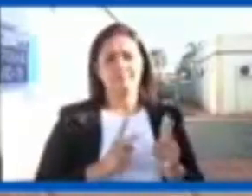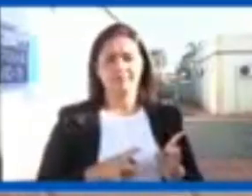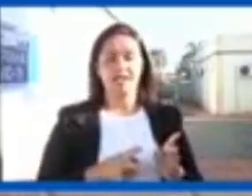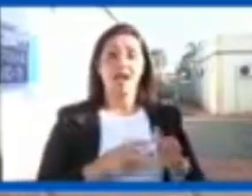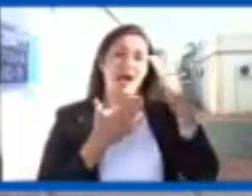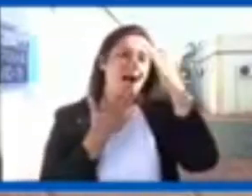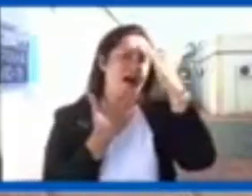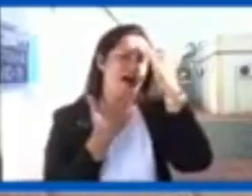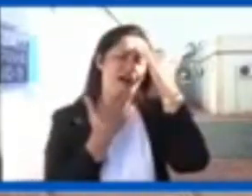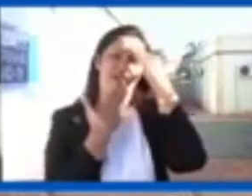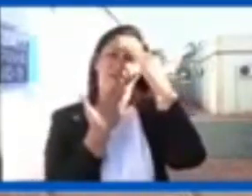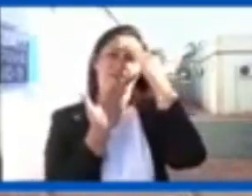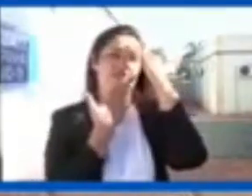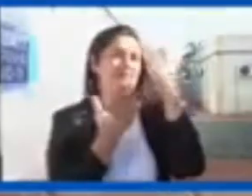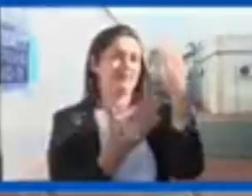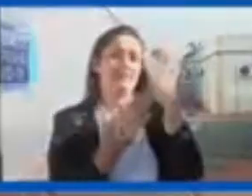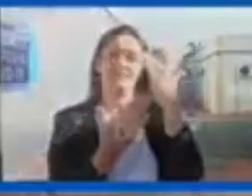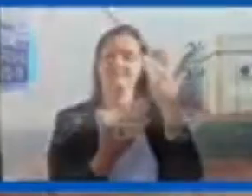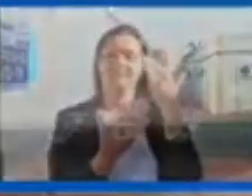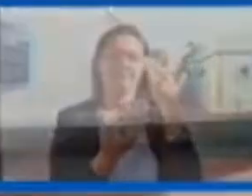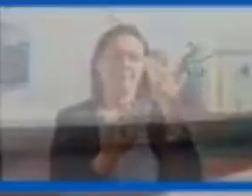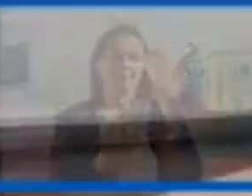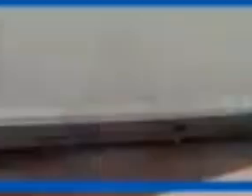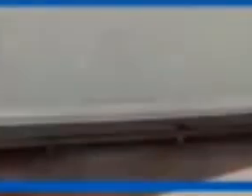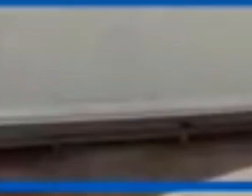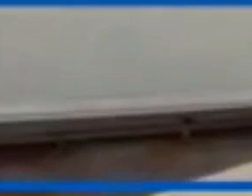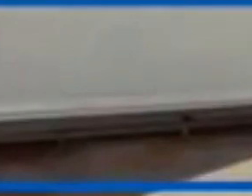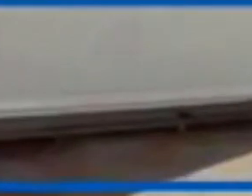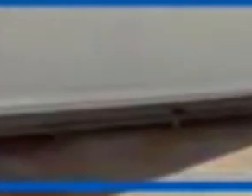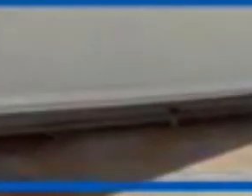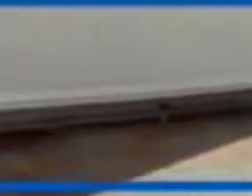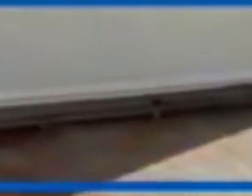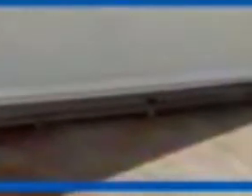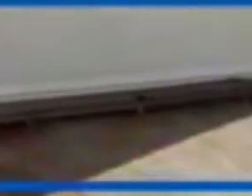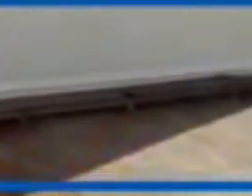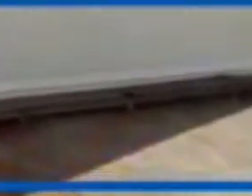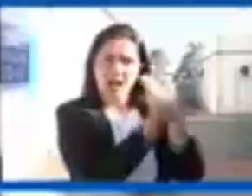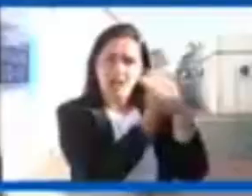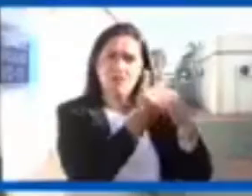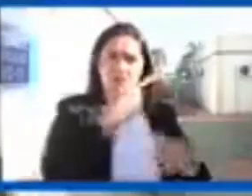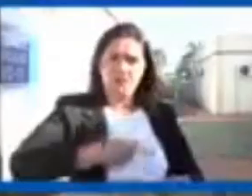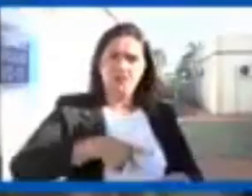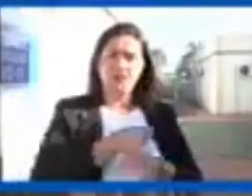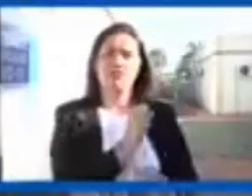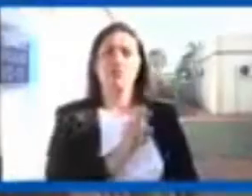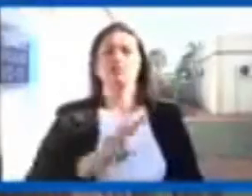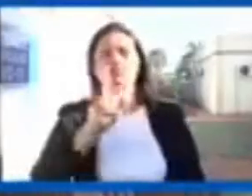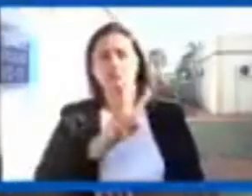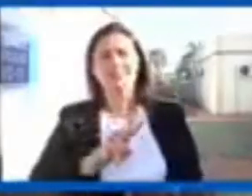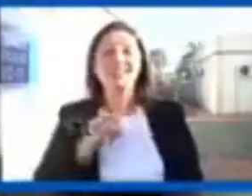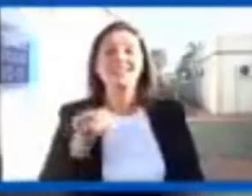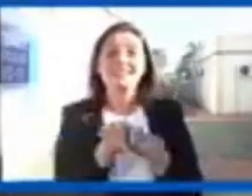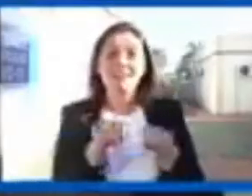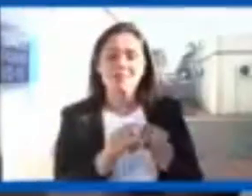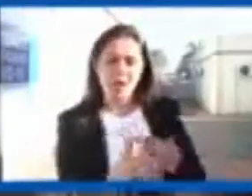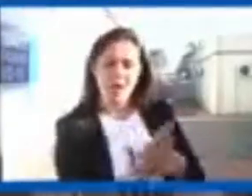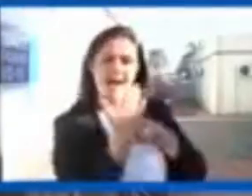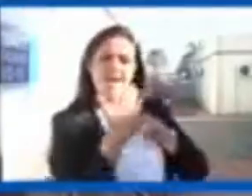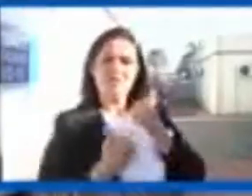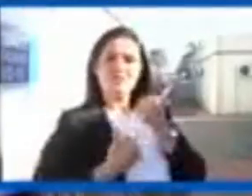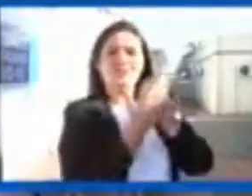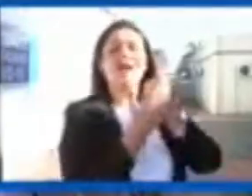agradecemos imensamente a Santa Casa de Votuporanga e também nos apoia nesse